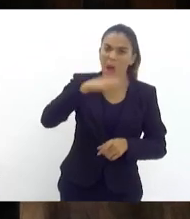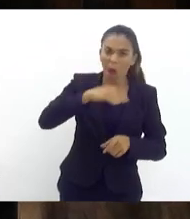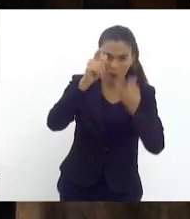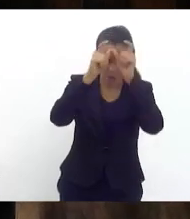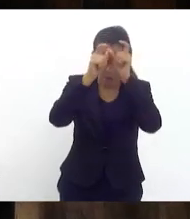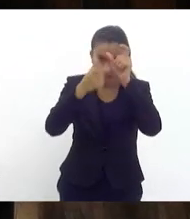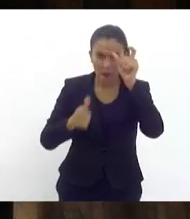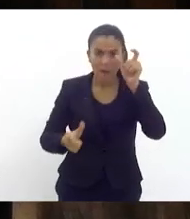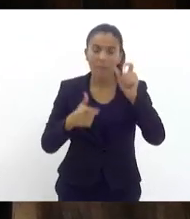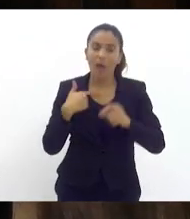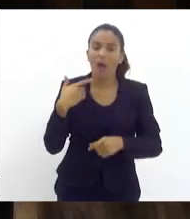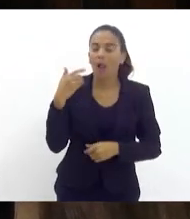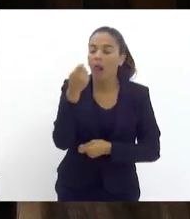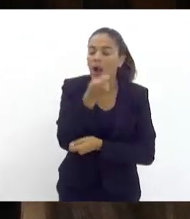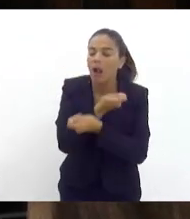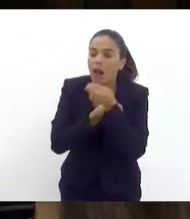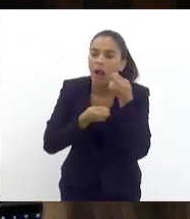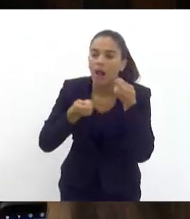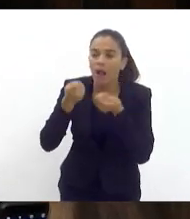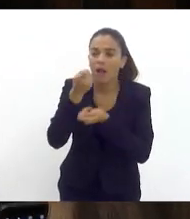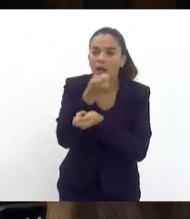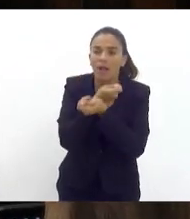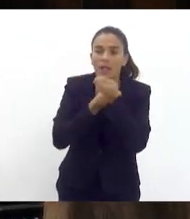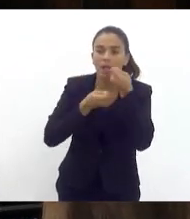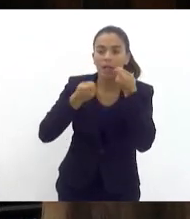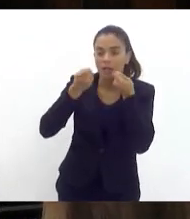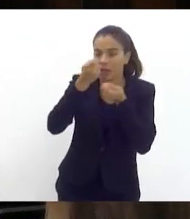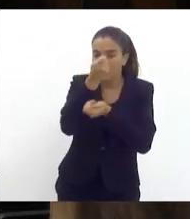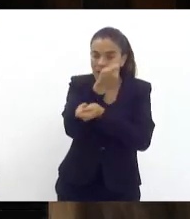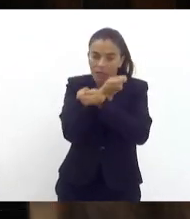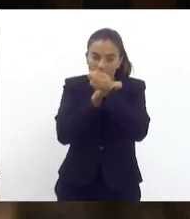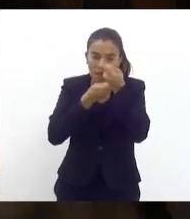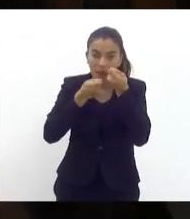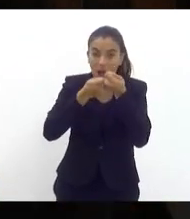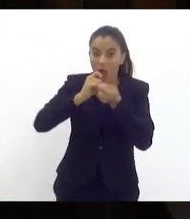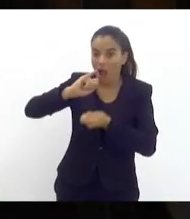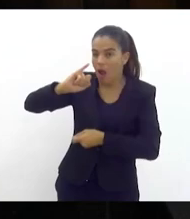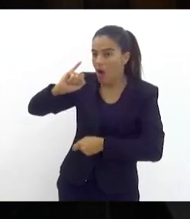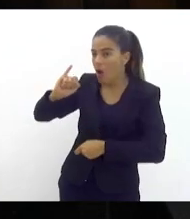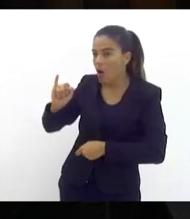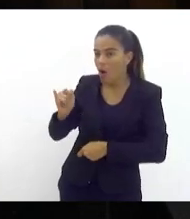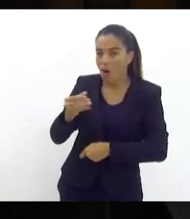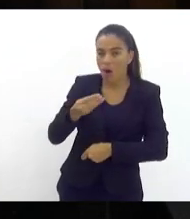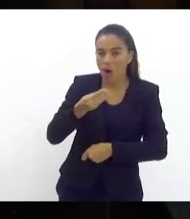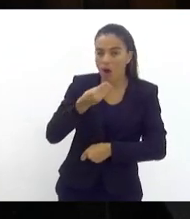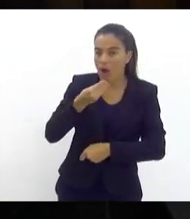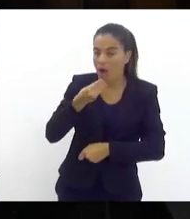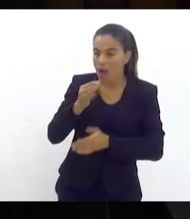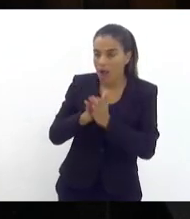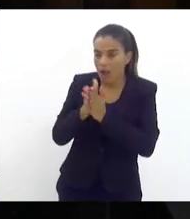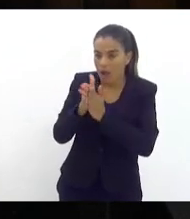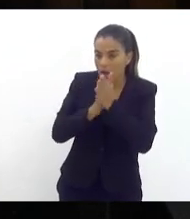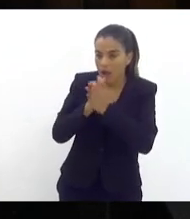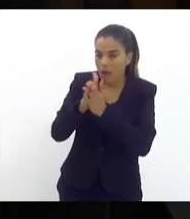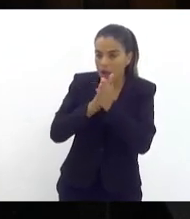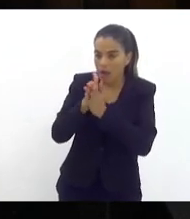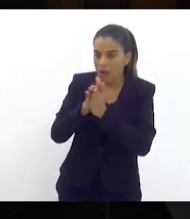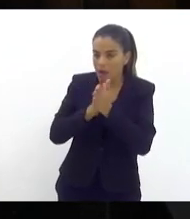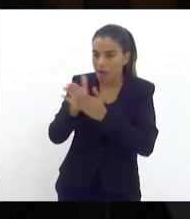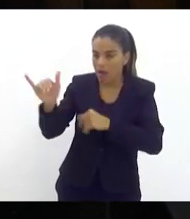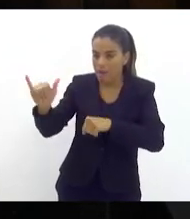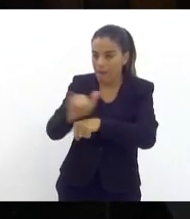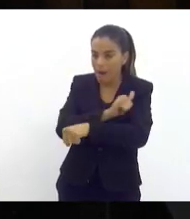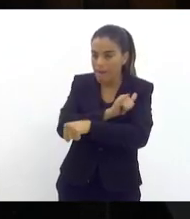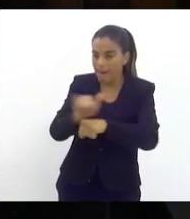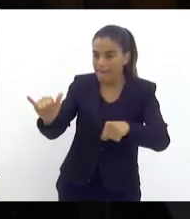as crianças Enganam as crianças e numa oportunidade que eles sabem planejar da